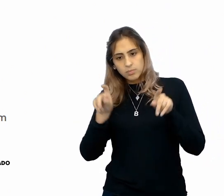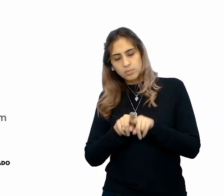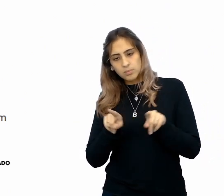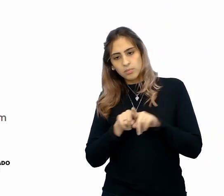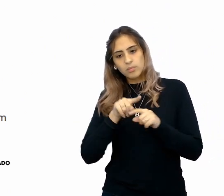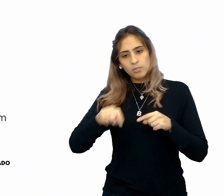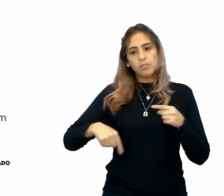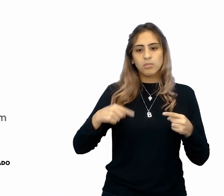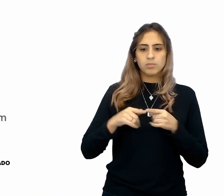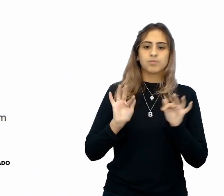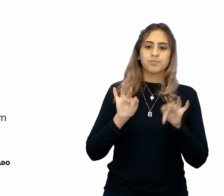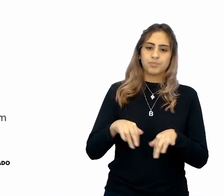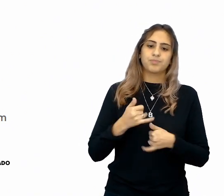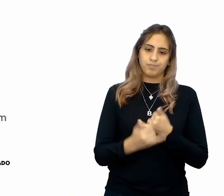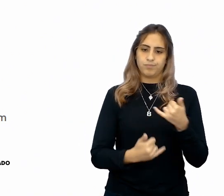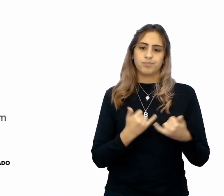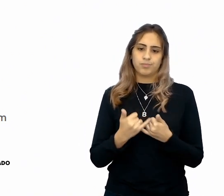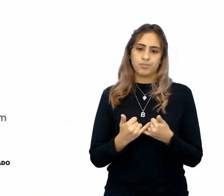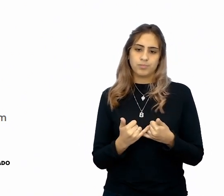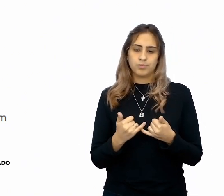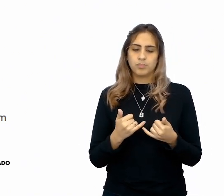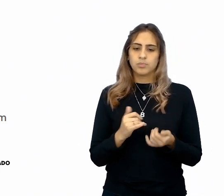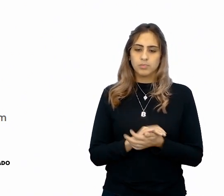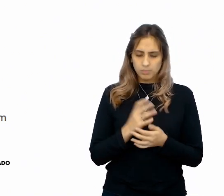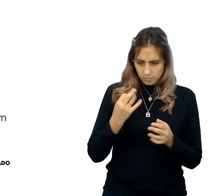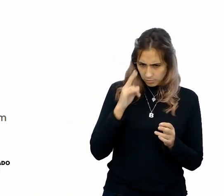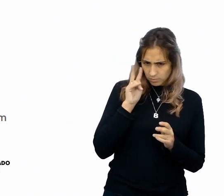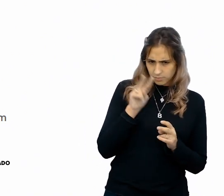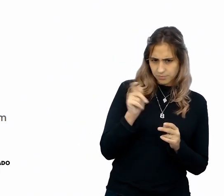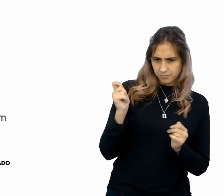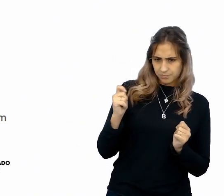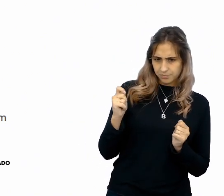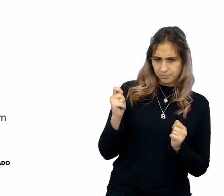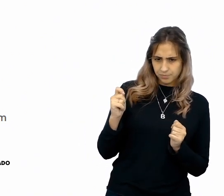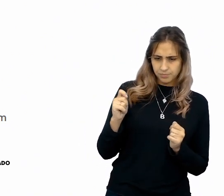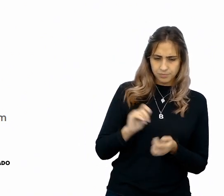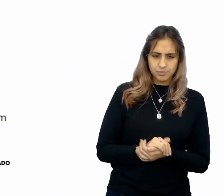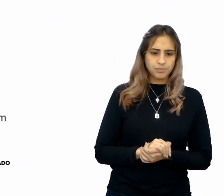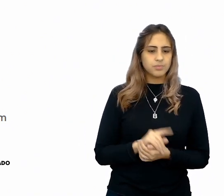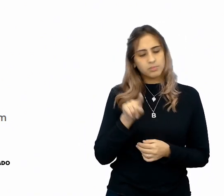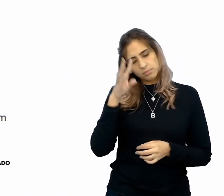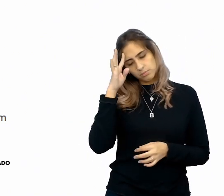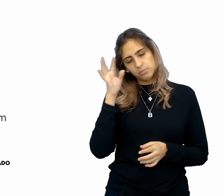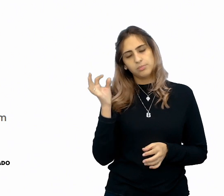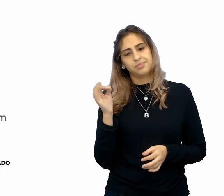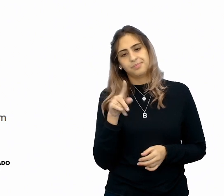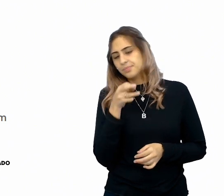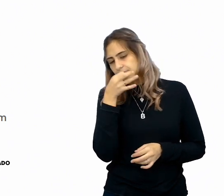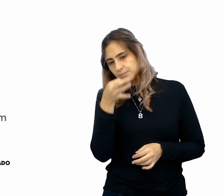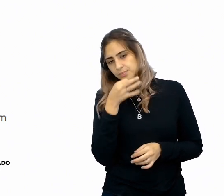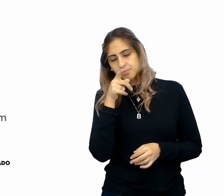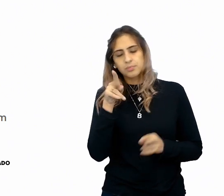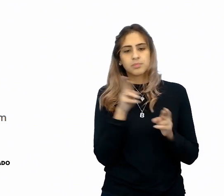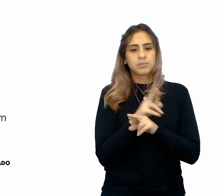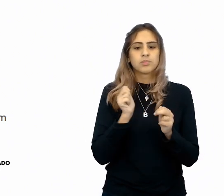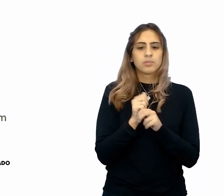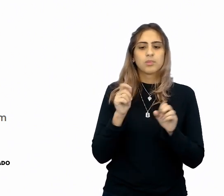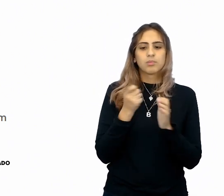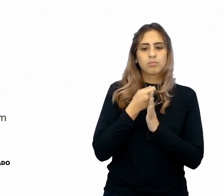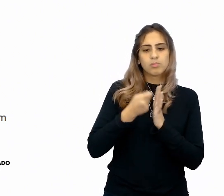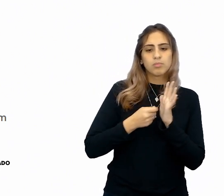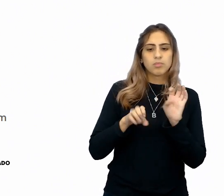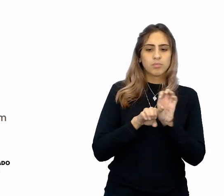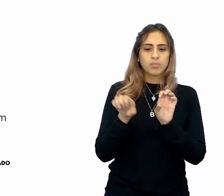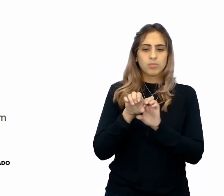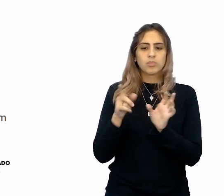o objetivo final do jogo. Está evidente? Também este é um critério que se relaciona com a estrutura composicional